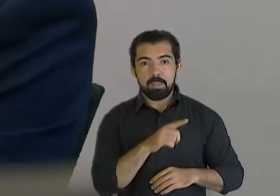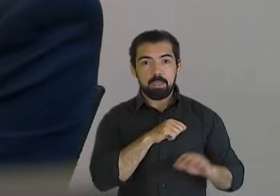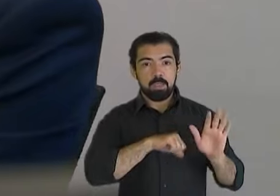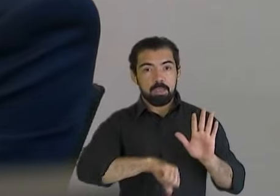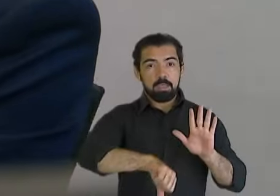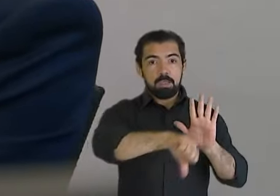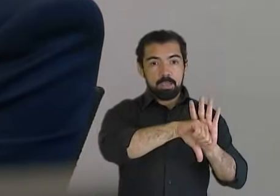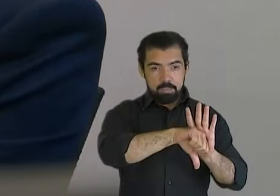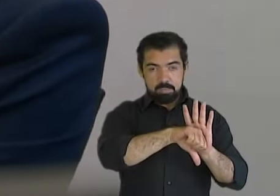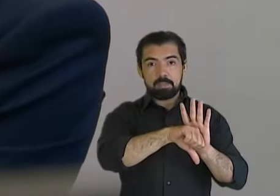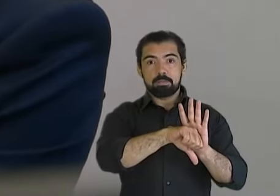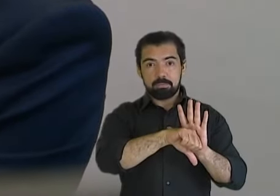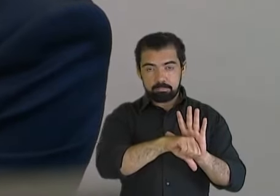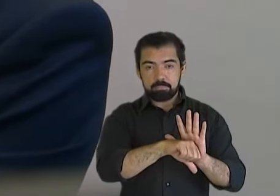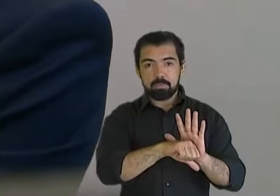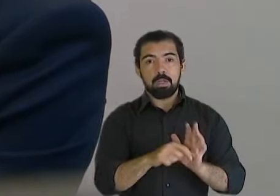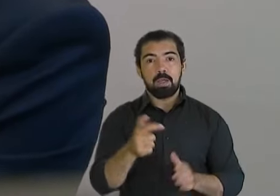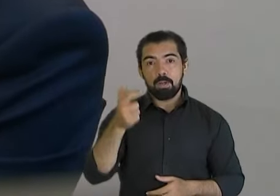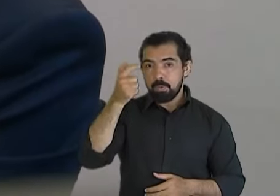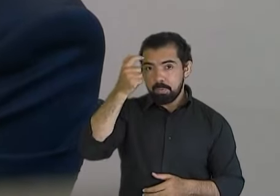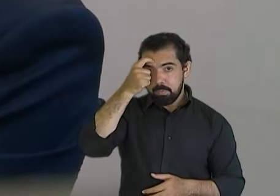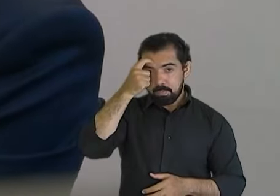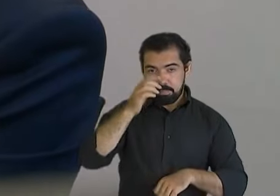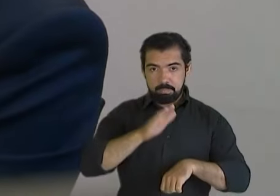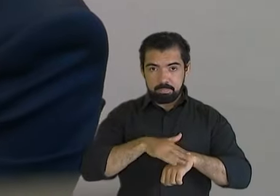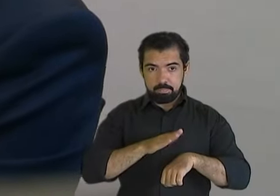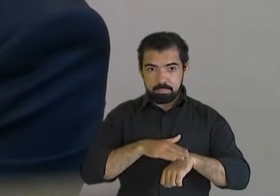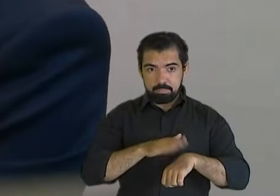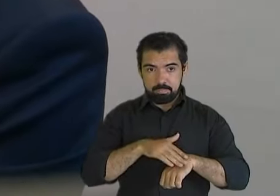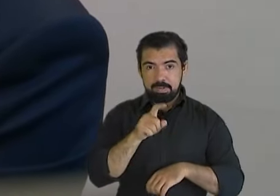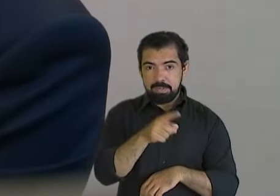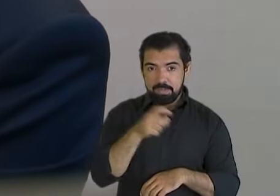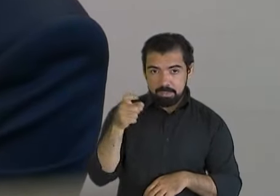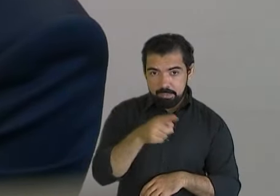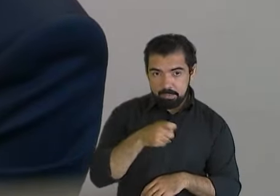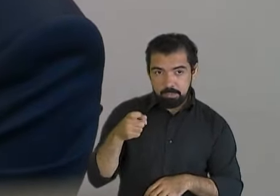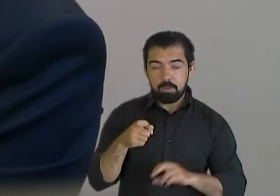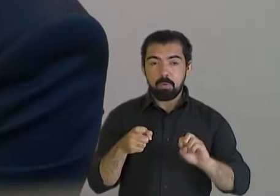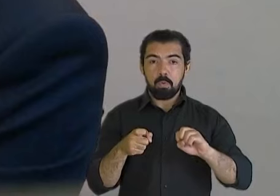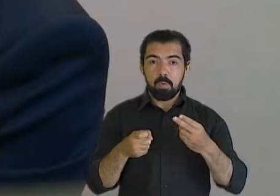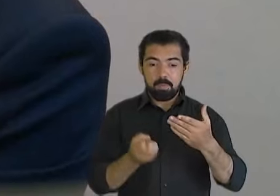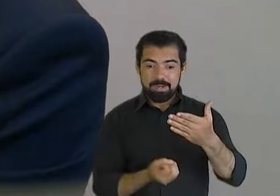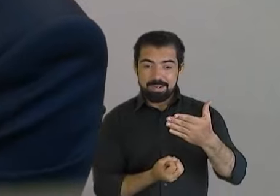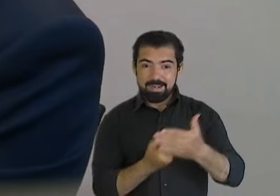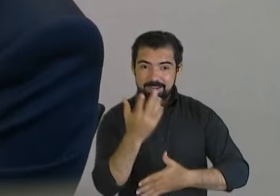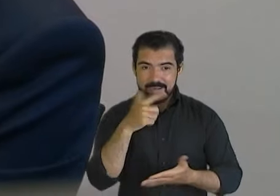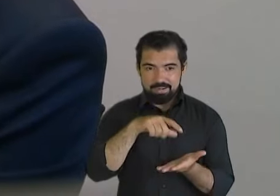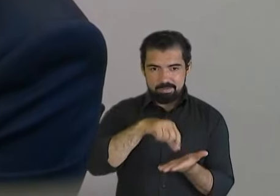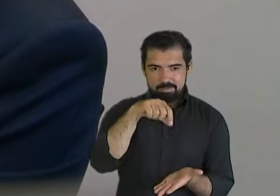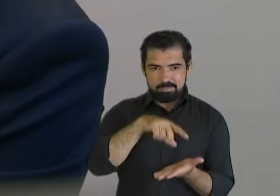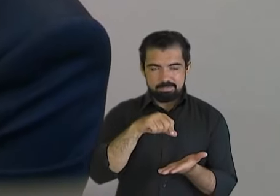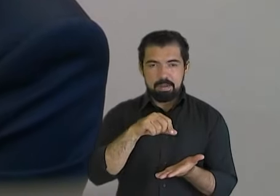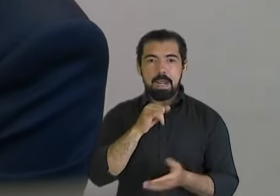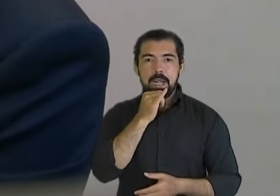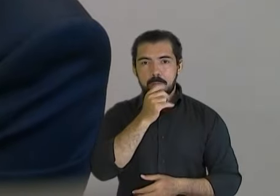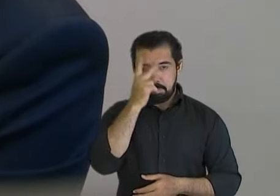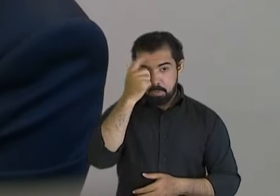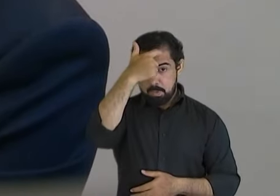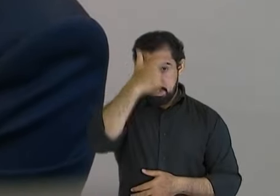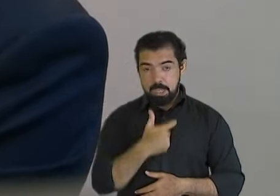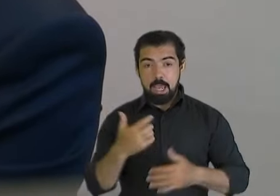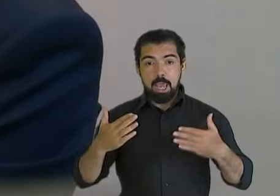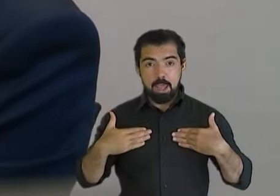criminalizando, infracionando a conduta de você explorar ou estabelecer um jogo de azar. Então, ele não adentra no mérito